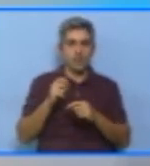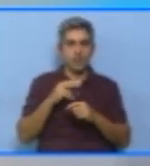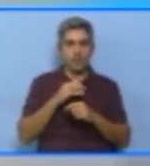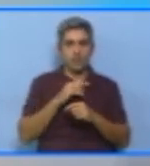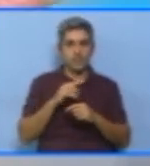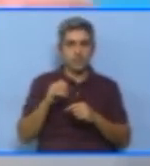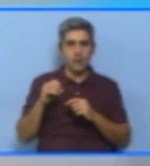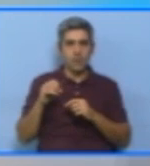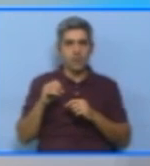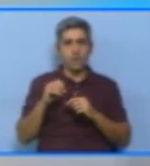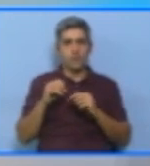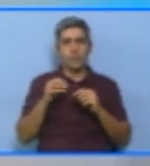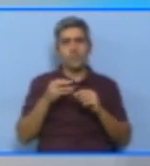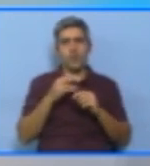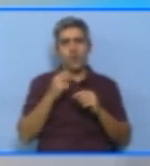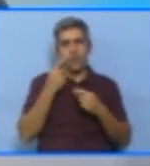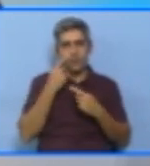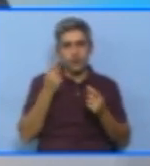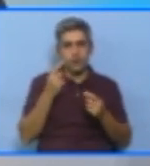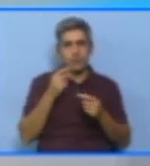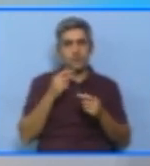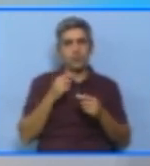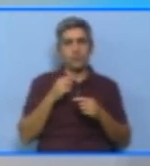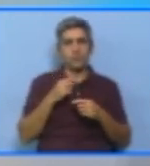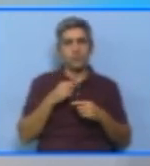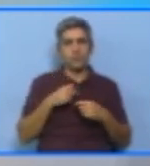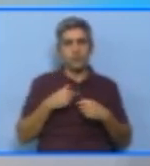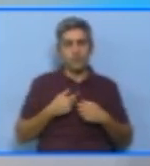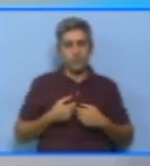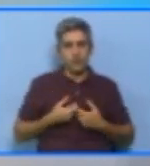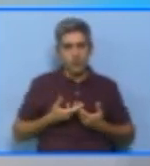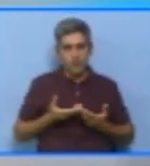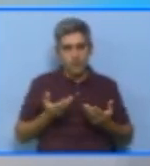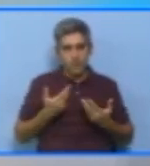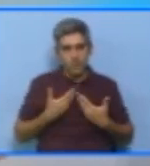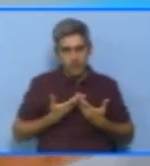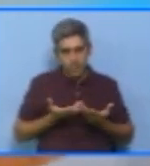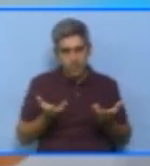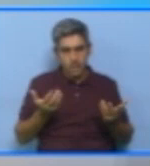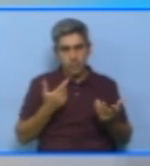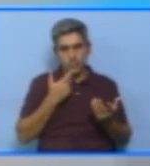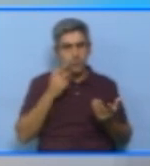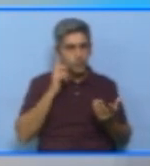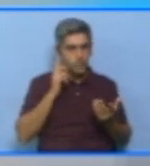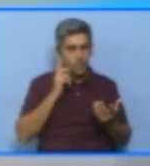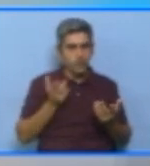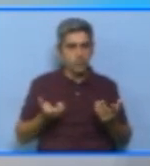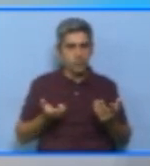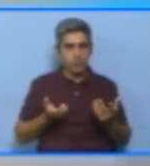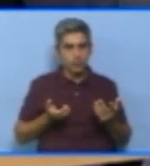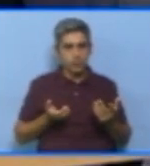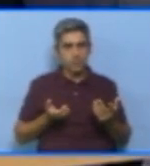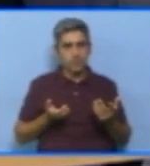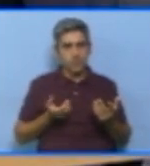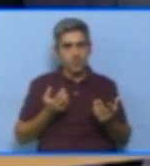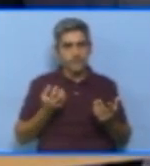daquele tema muito comum, que é o tema da kenosis, ou seja, do despojamento. Que é muito importante, porque,